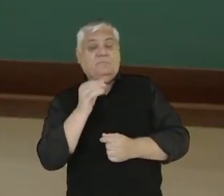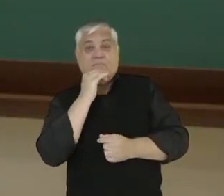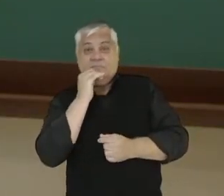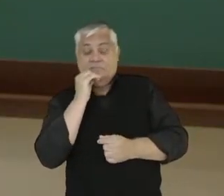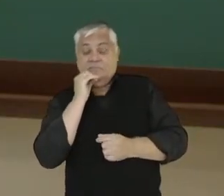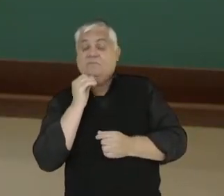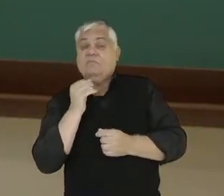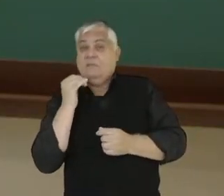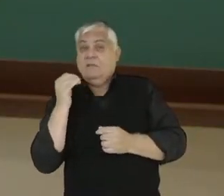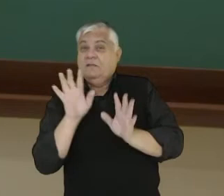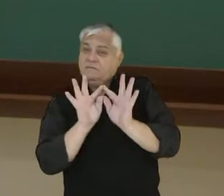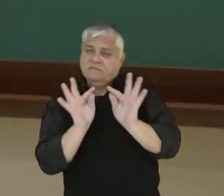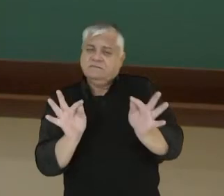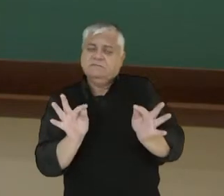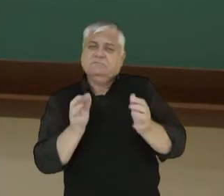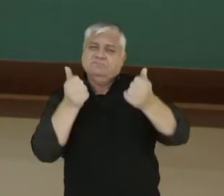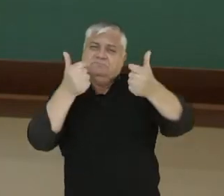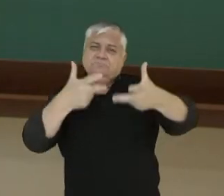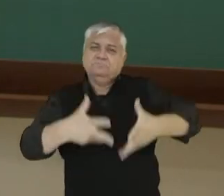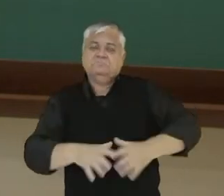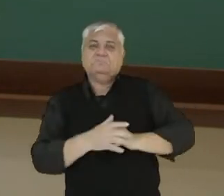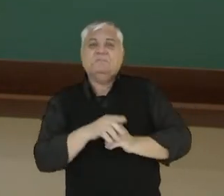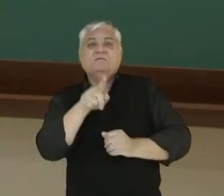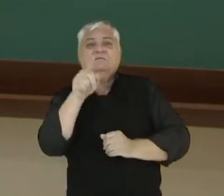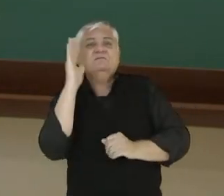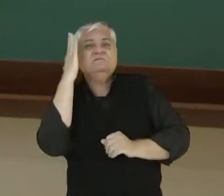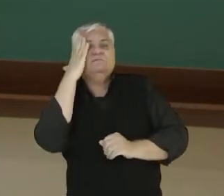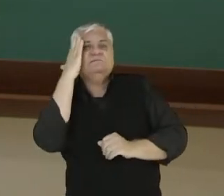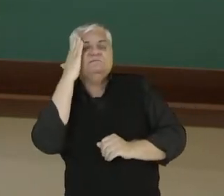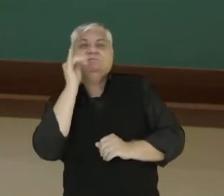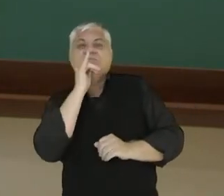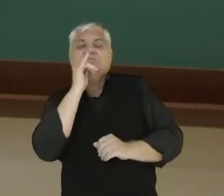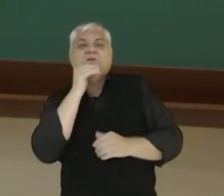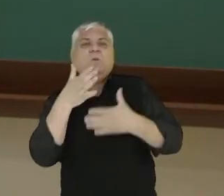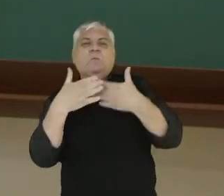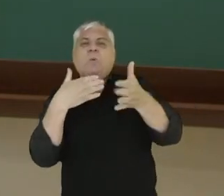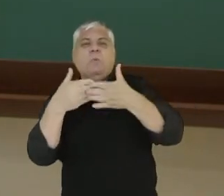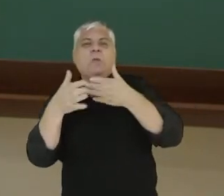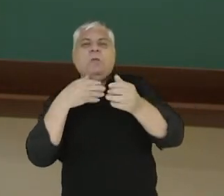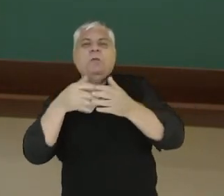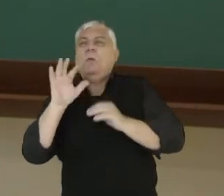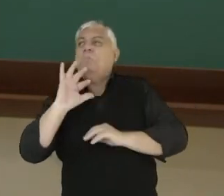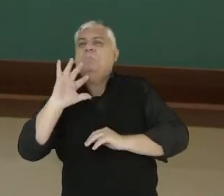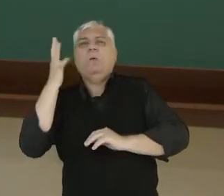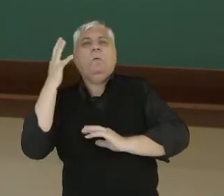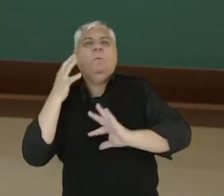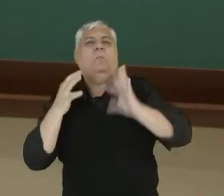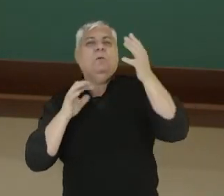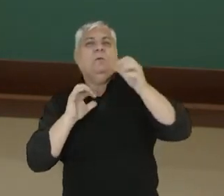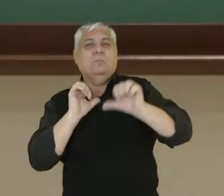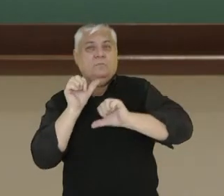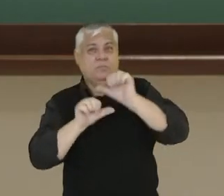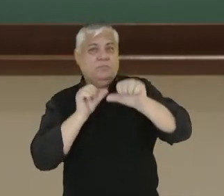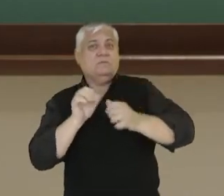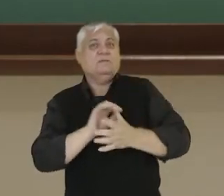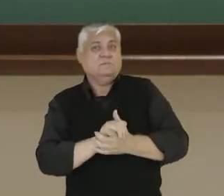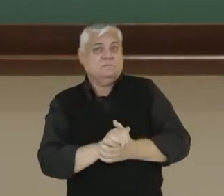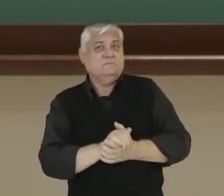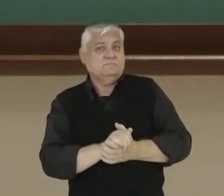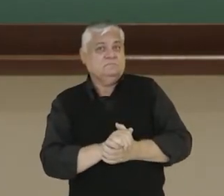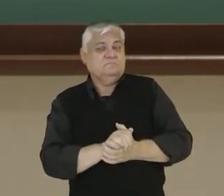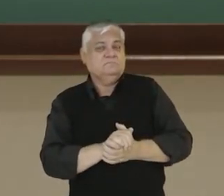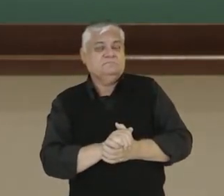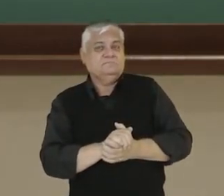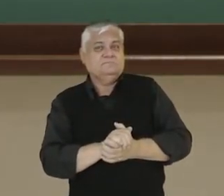bem simples ainda. Você sabia que em qualquer fenômeno físico a frequência não se altera? Olha